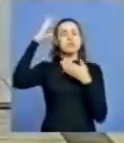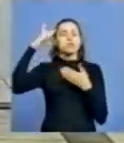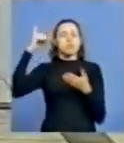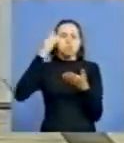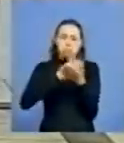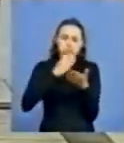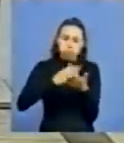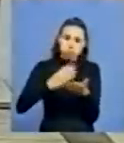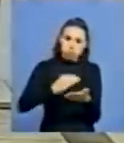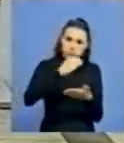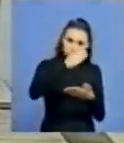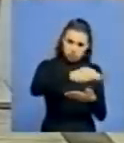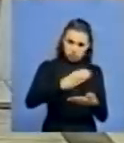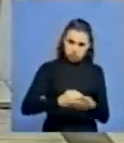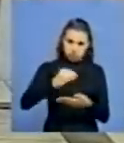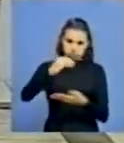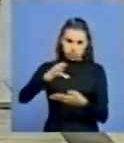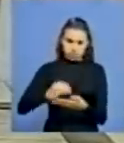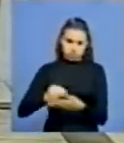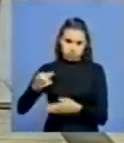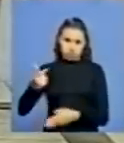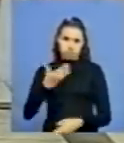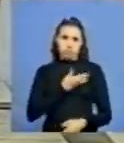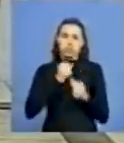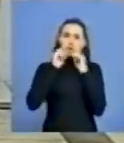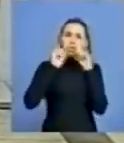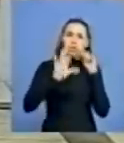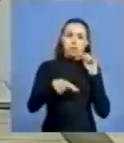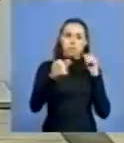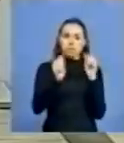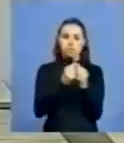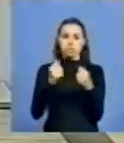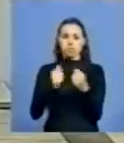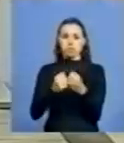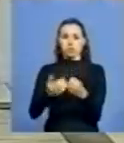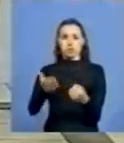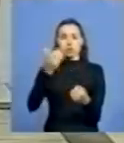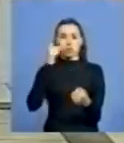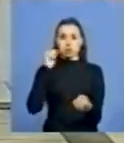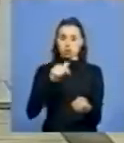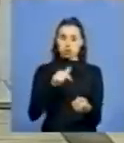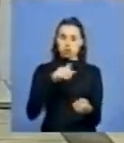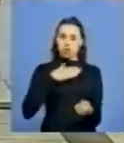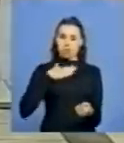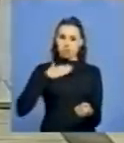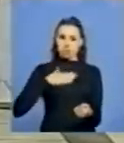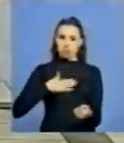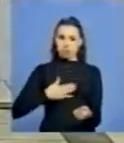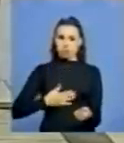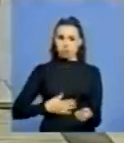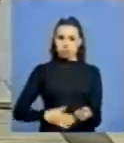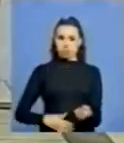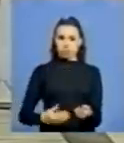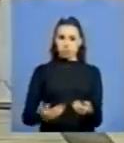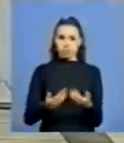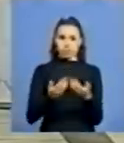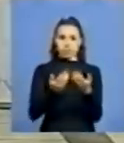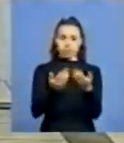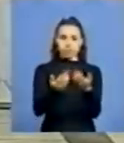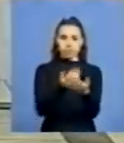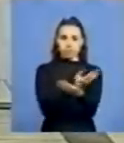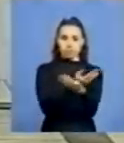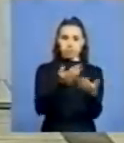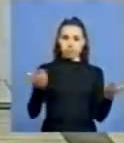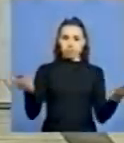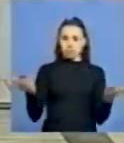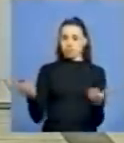eu dei aos seus discípulos, dizendo: tomai todos e comei, isto é o meu corpo que será